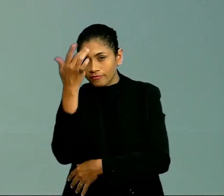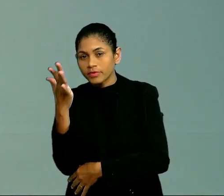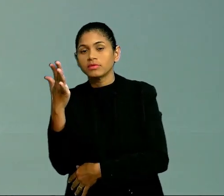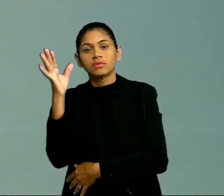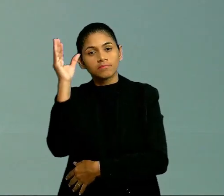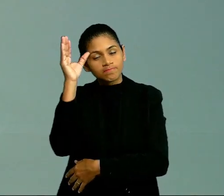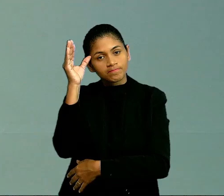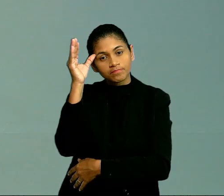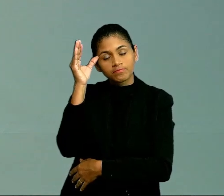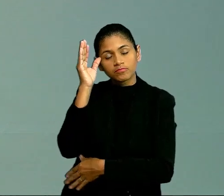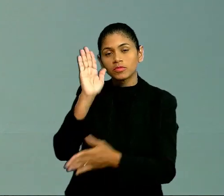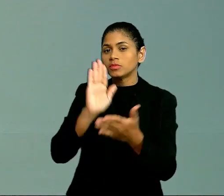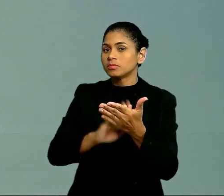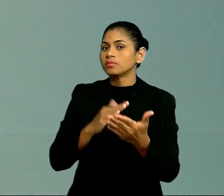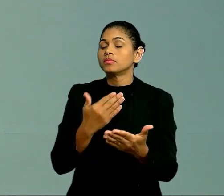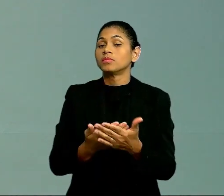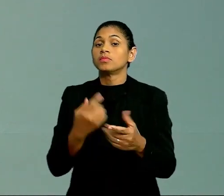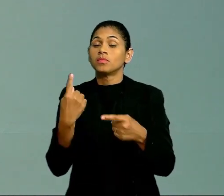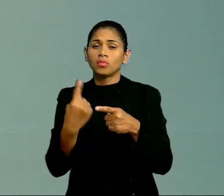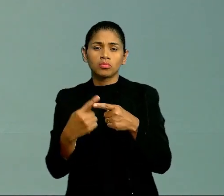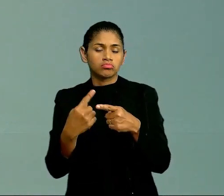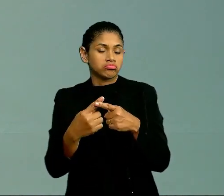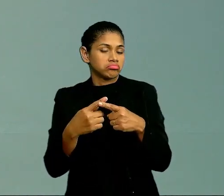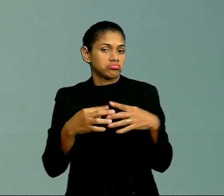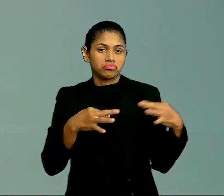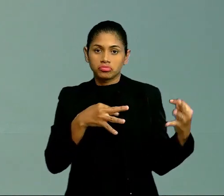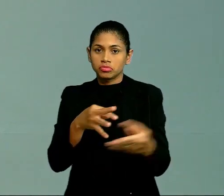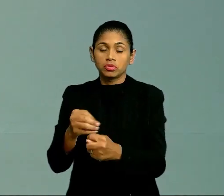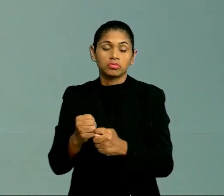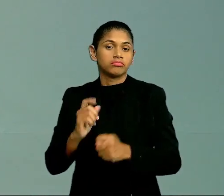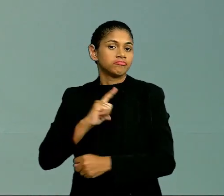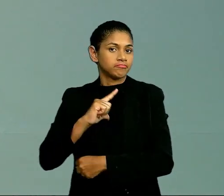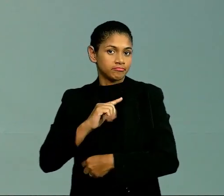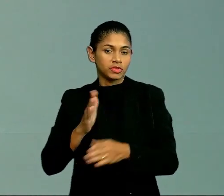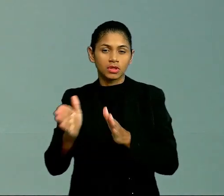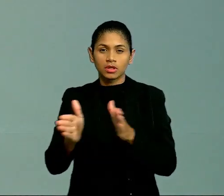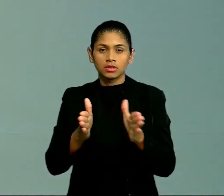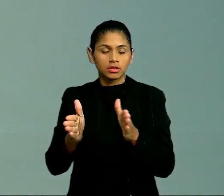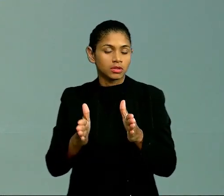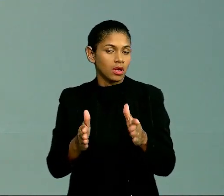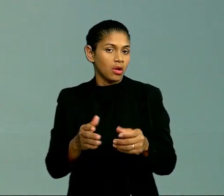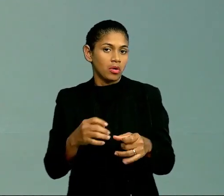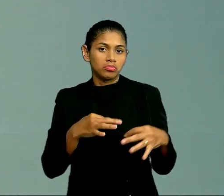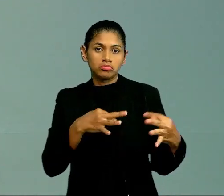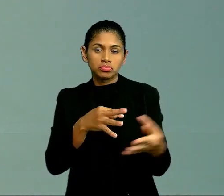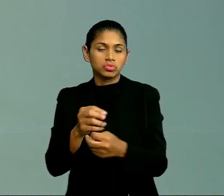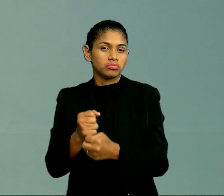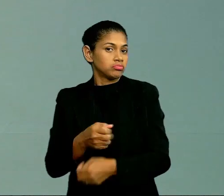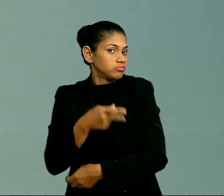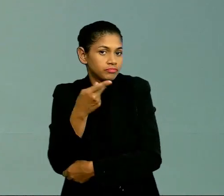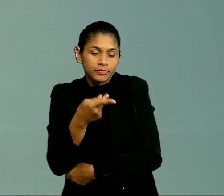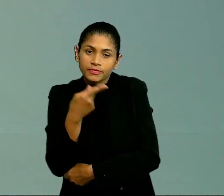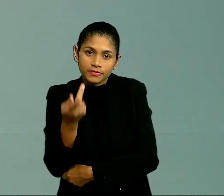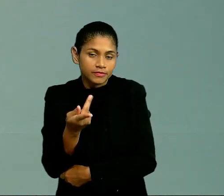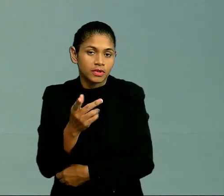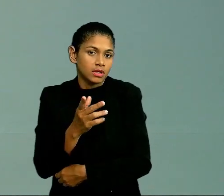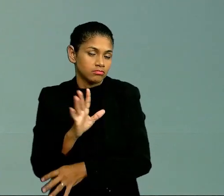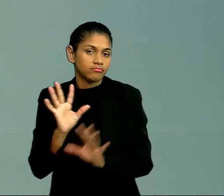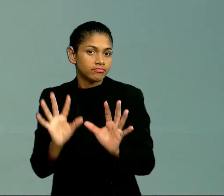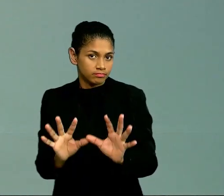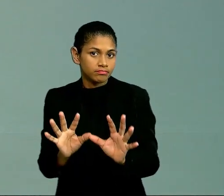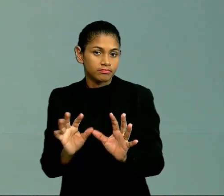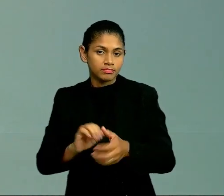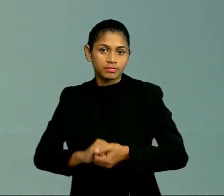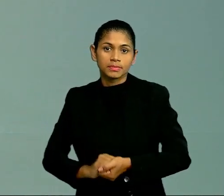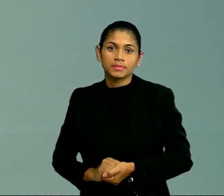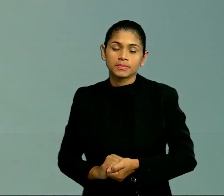interpretação, porque praticamente todo mundo tem acesso. E quando eu falo todo mundo, eu me refiro aqui à língua portuguesa no Brasil, tá,